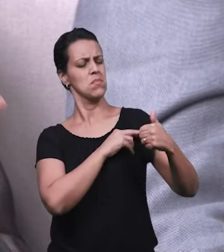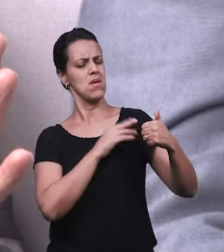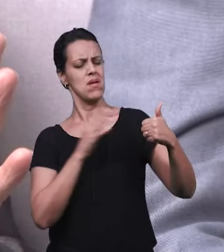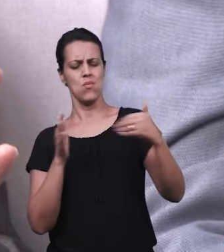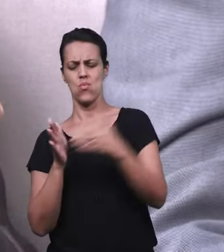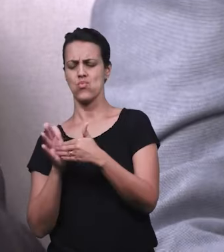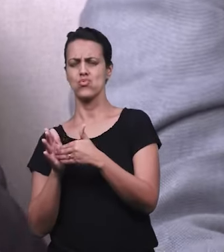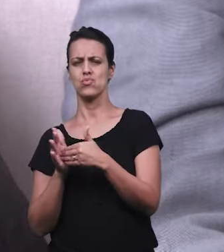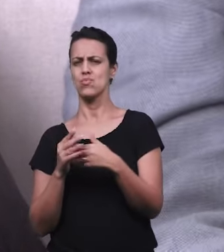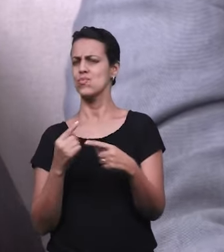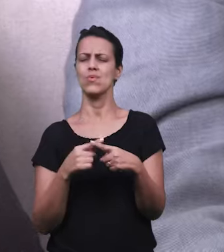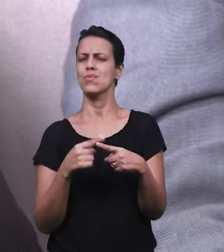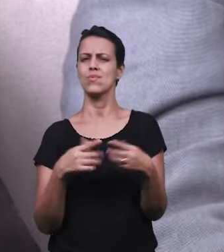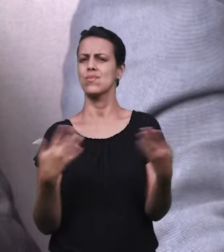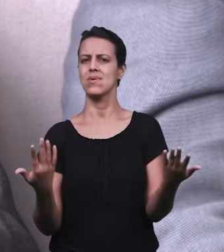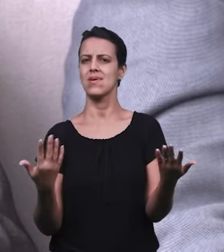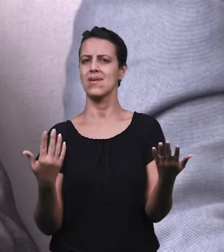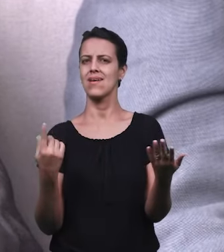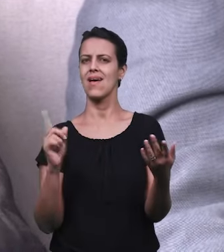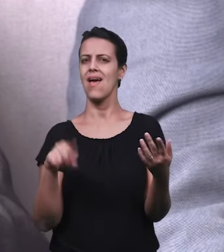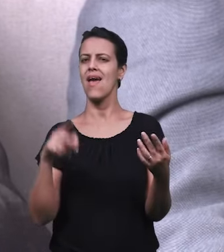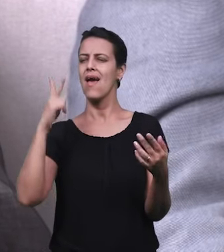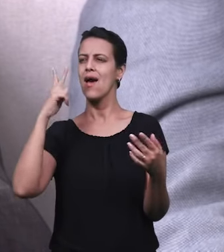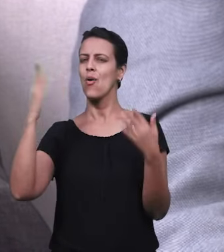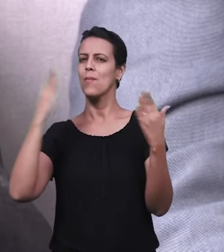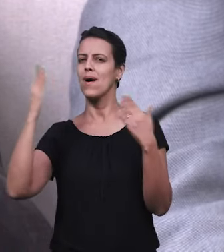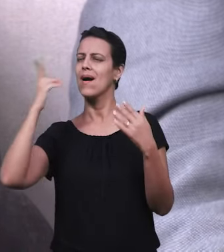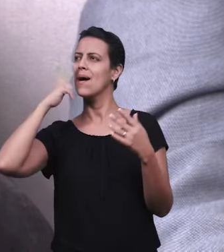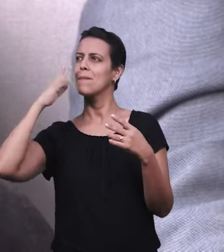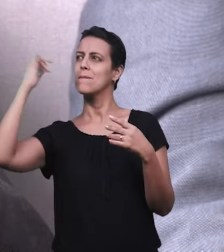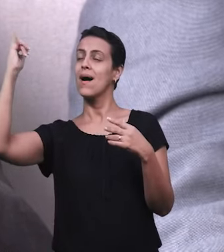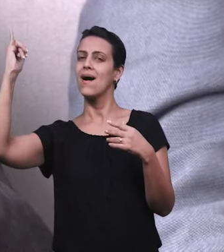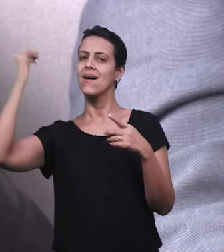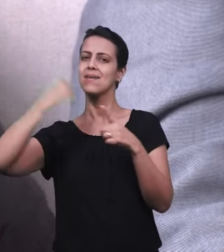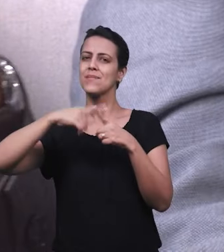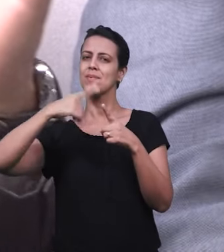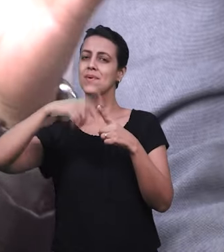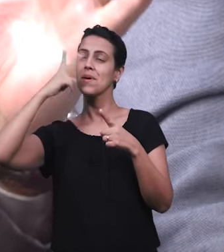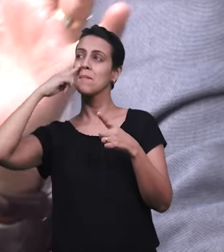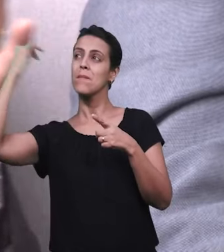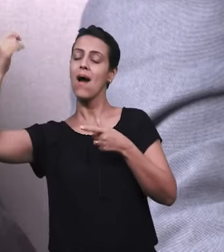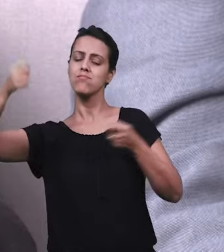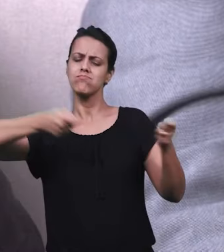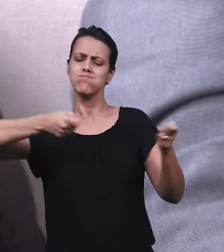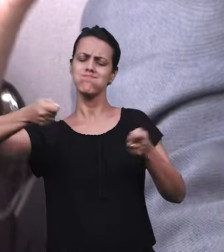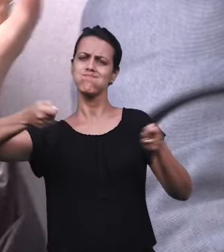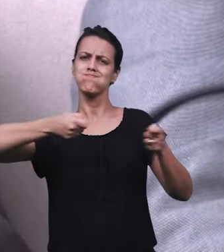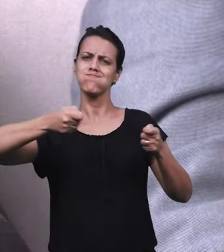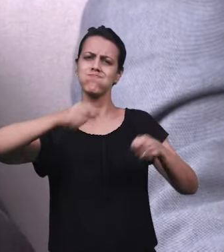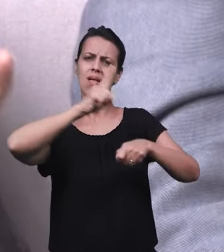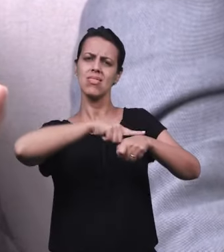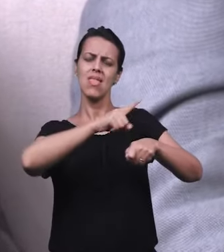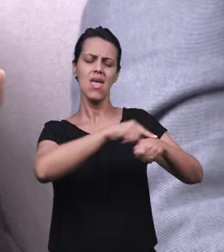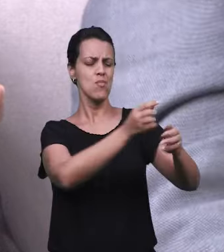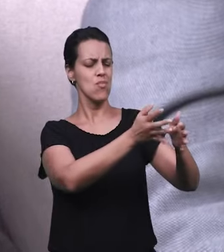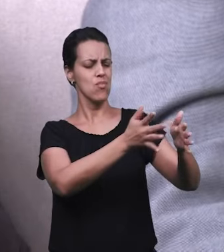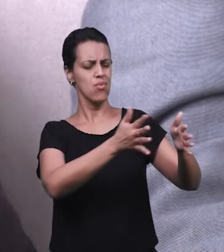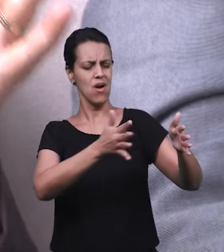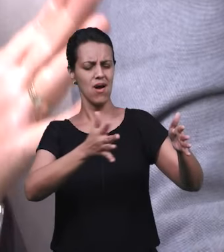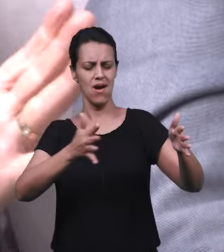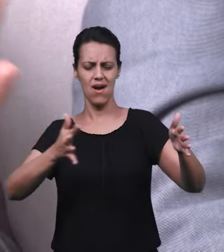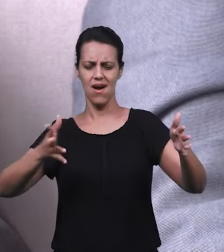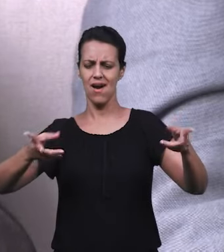Porque a expressão relacionada ao Pai, aquele que conhece, aquele que tem na mão dele o controle de todo o tempo, toda a existência do tempo.